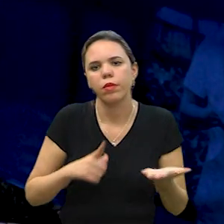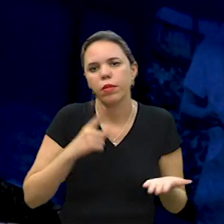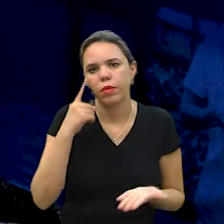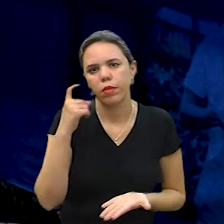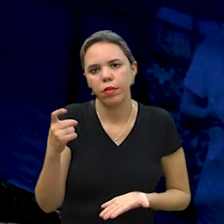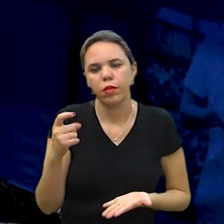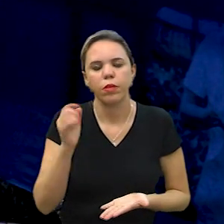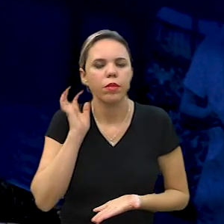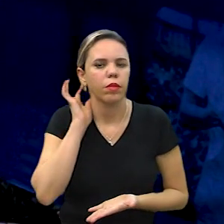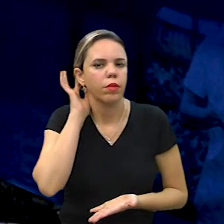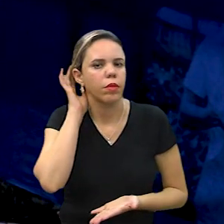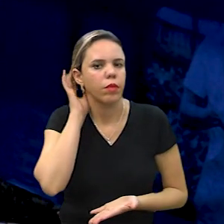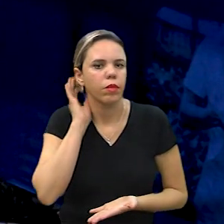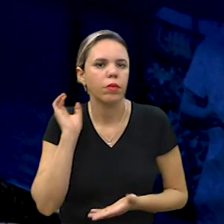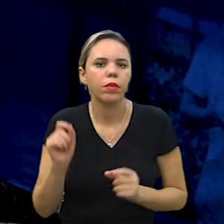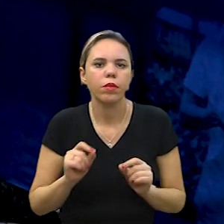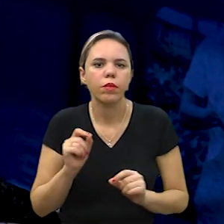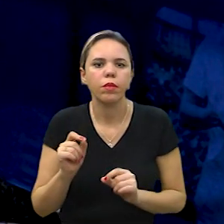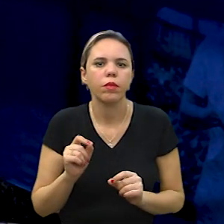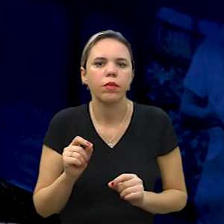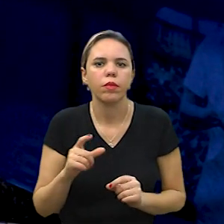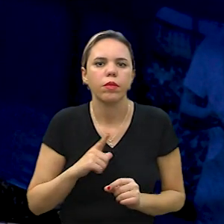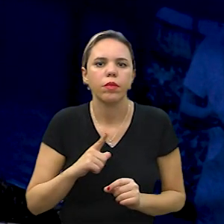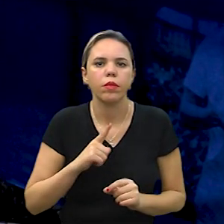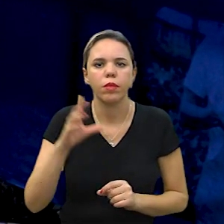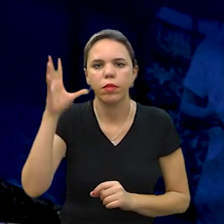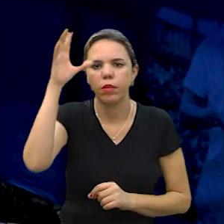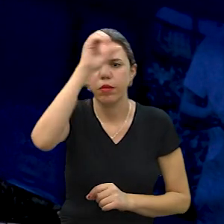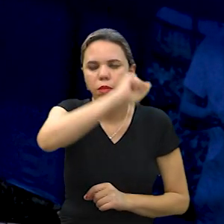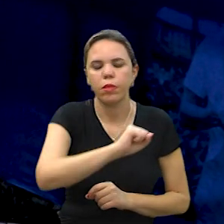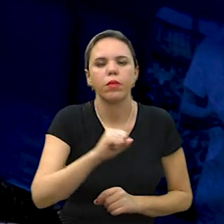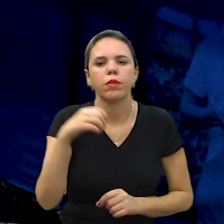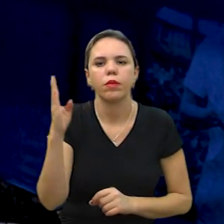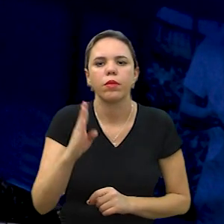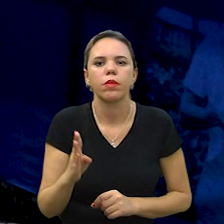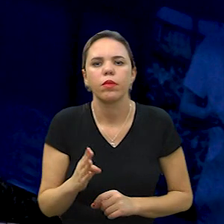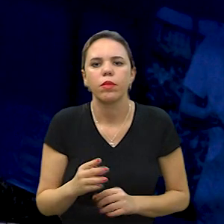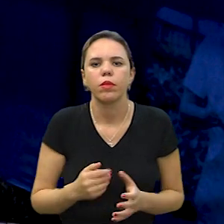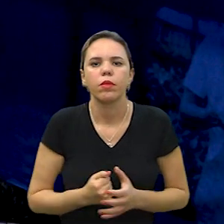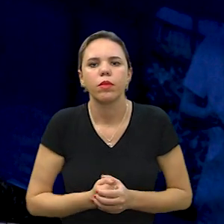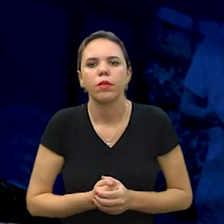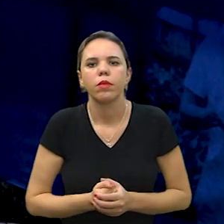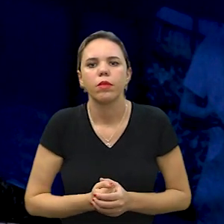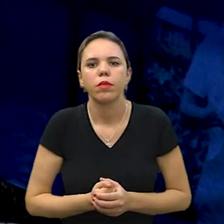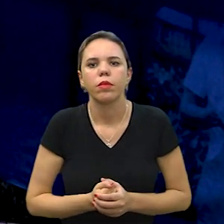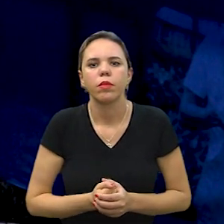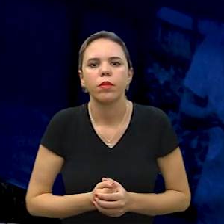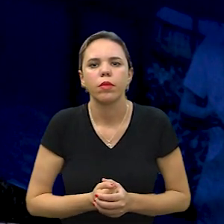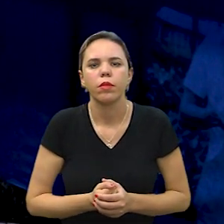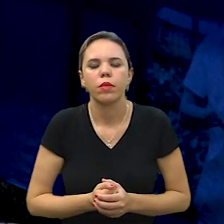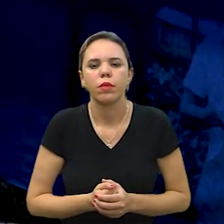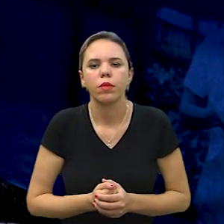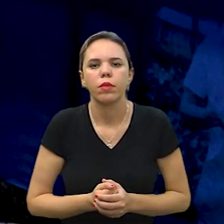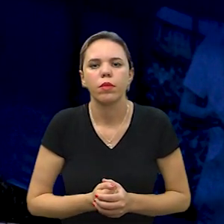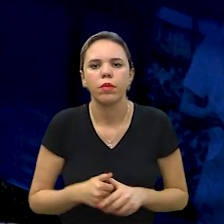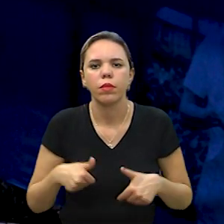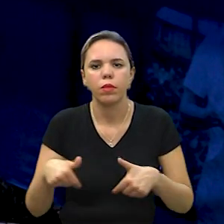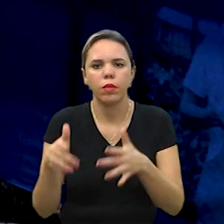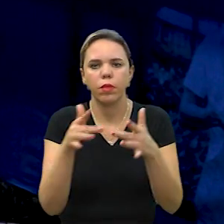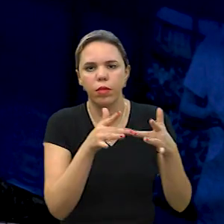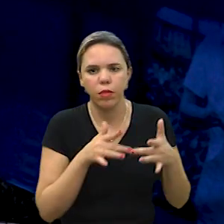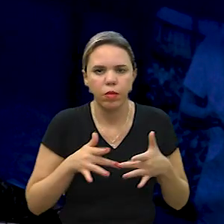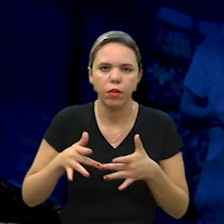bem interessantes sobre isso, sabe? E o que a gente está aprendendo no Brasil ainda é justamente a força